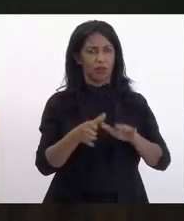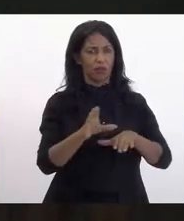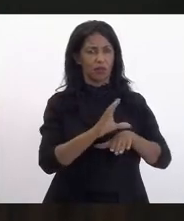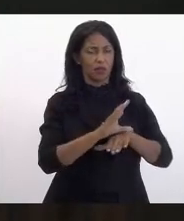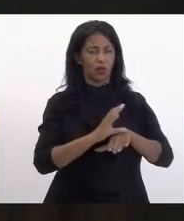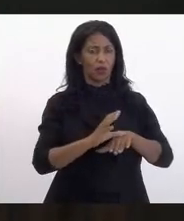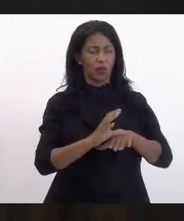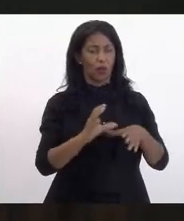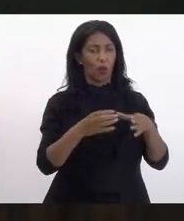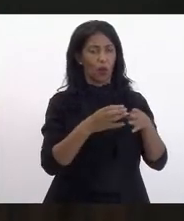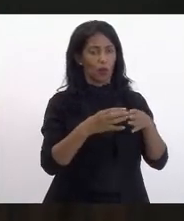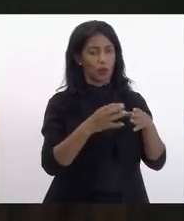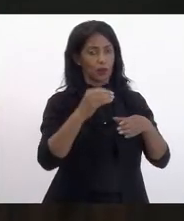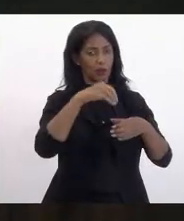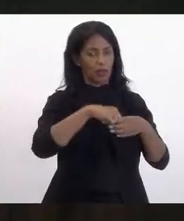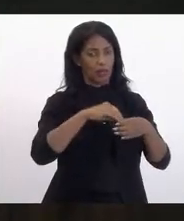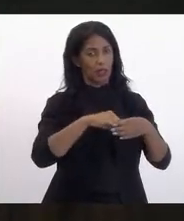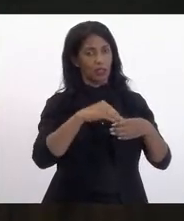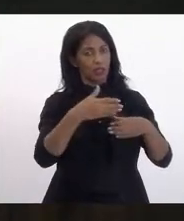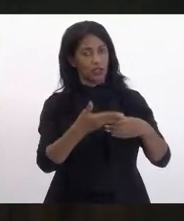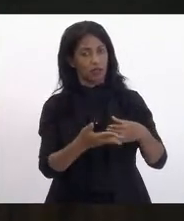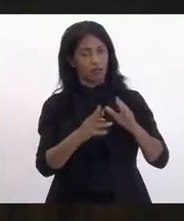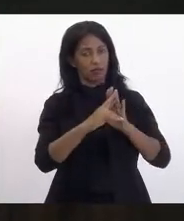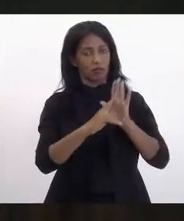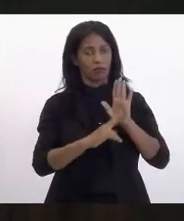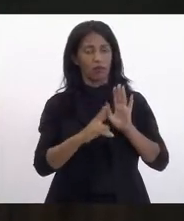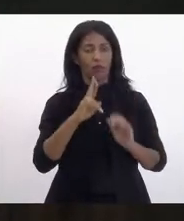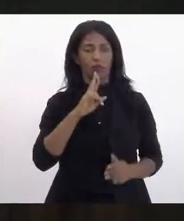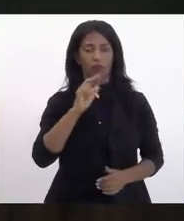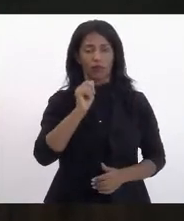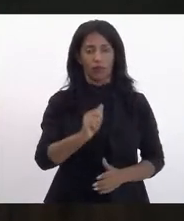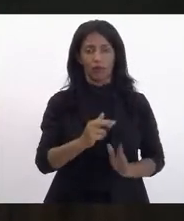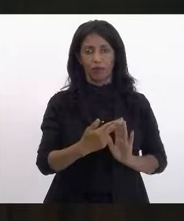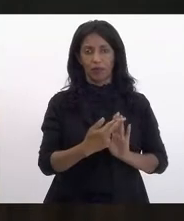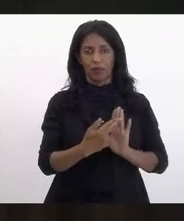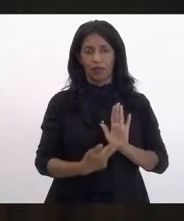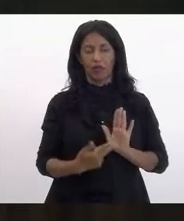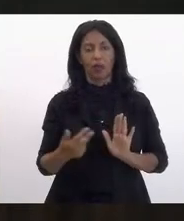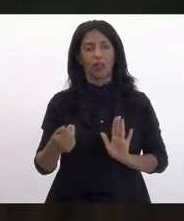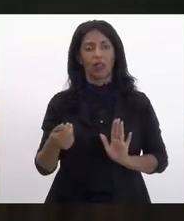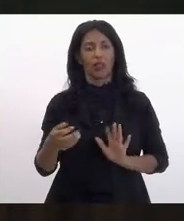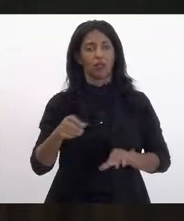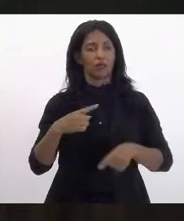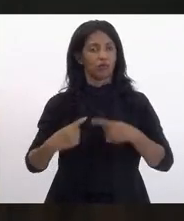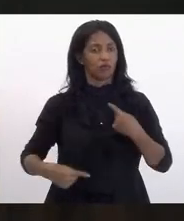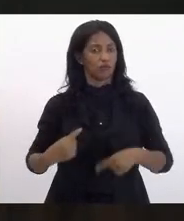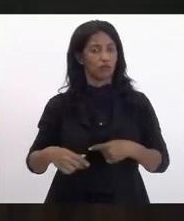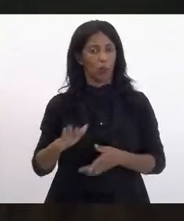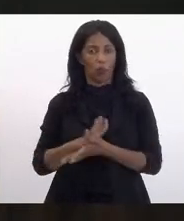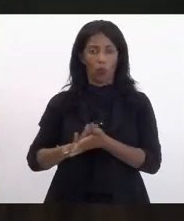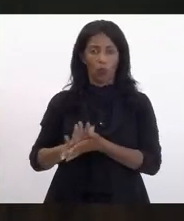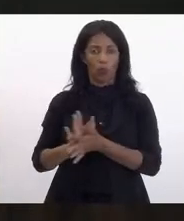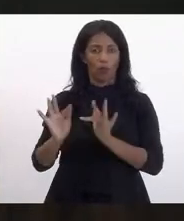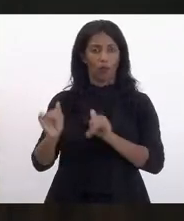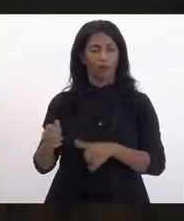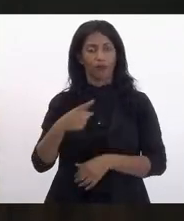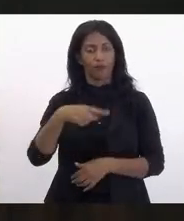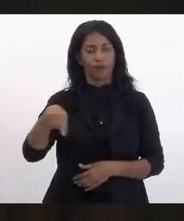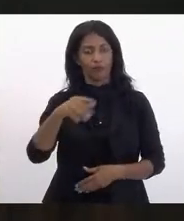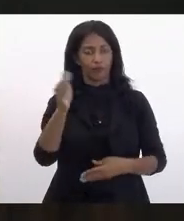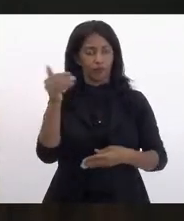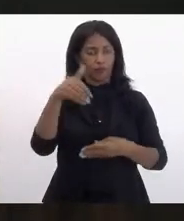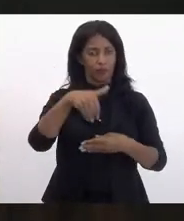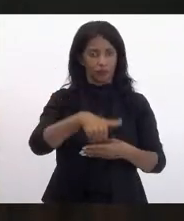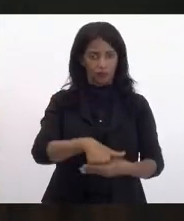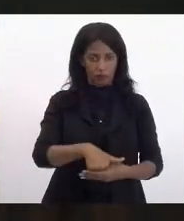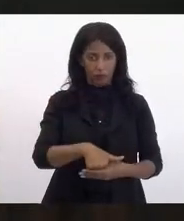Internas e Proposições Externas, favorável. Relatores, deputado Rodrigo Amorim. Em discussão, não havendo o que querer discutir, encerrada a discussão. Senhores